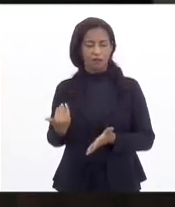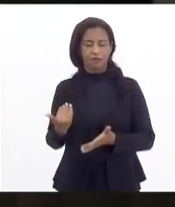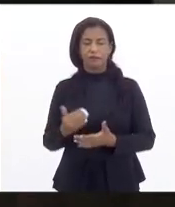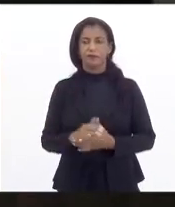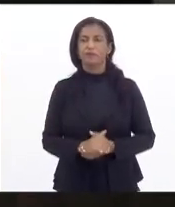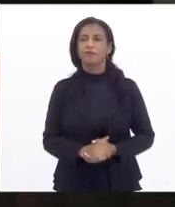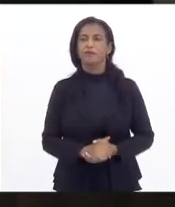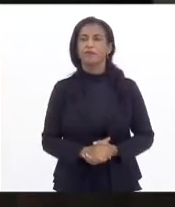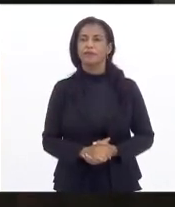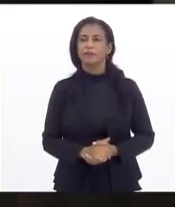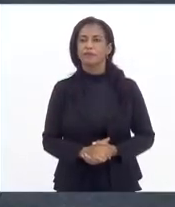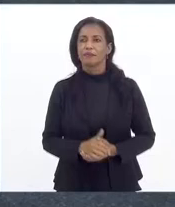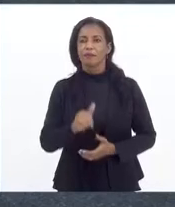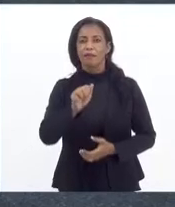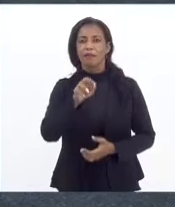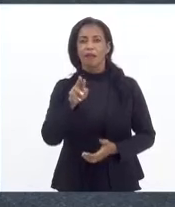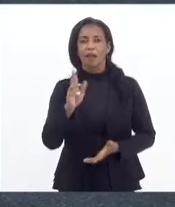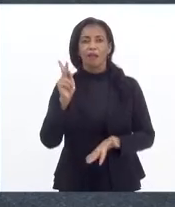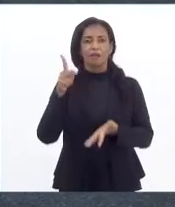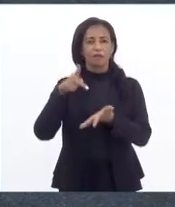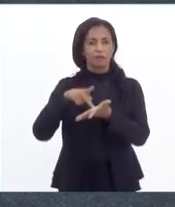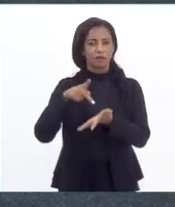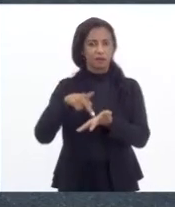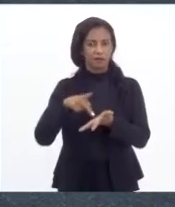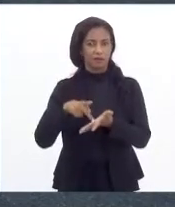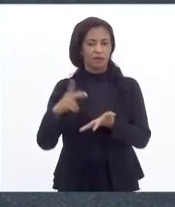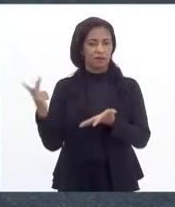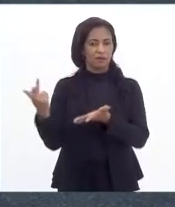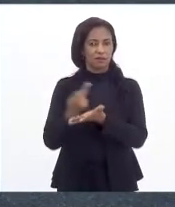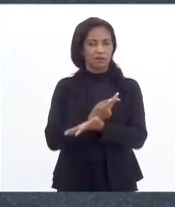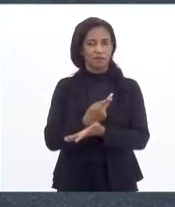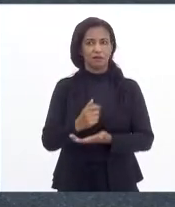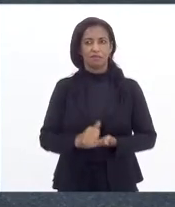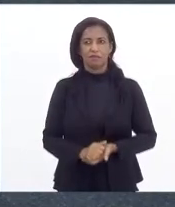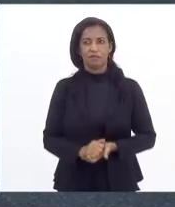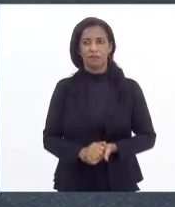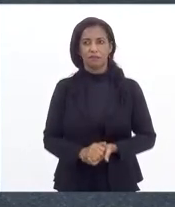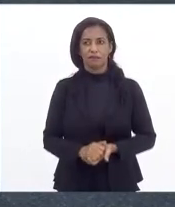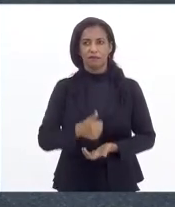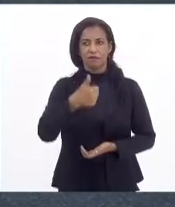sessão anterior. A ata reflete com exatidão o ocorrido na